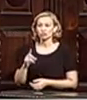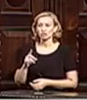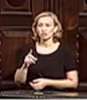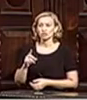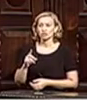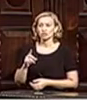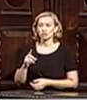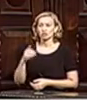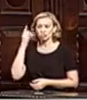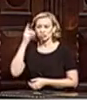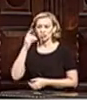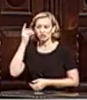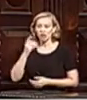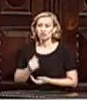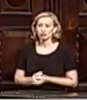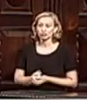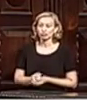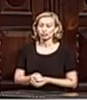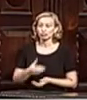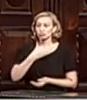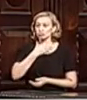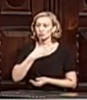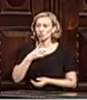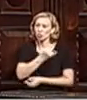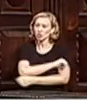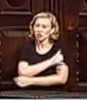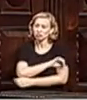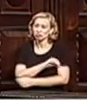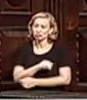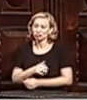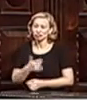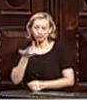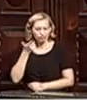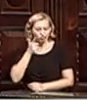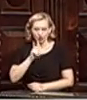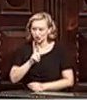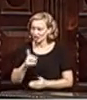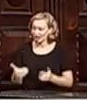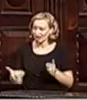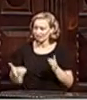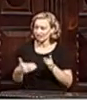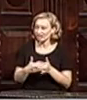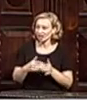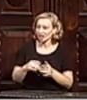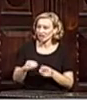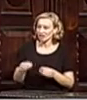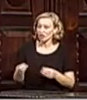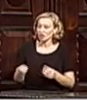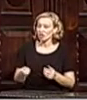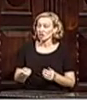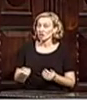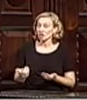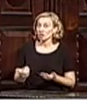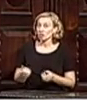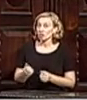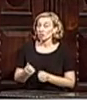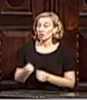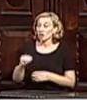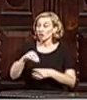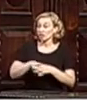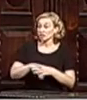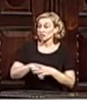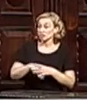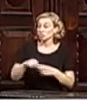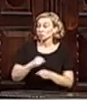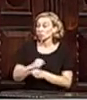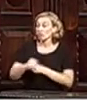senhores deputados, que o Rio de Janeiro não aguente mais um ano até as eleições do ano que vem. É preciso que nós tenhamos ciência